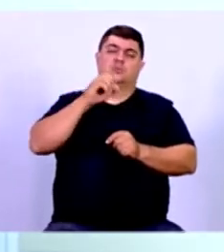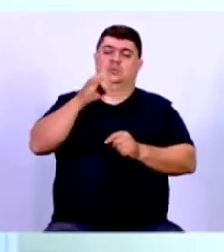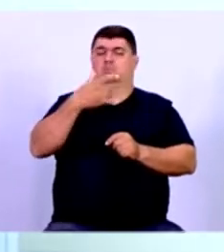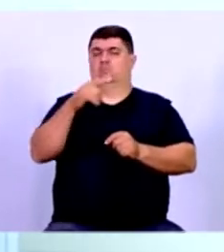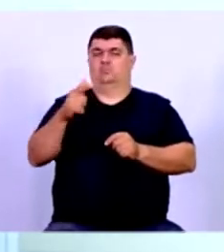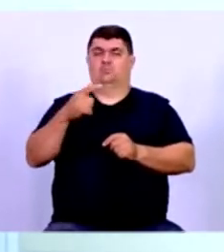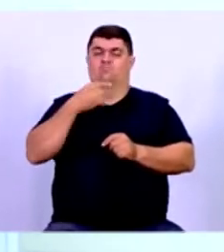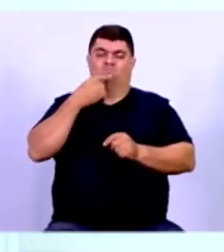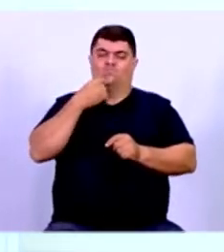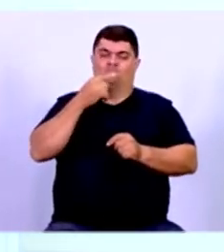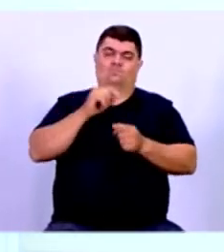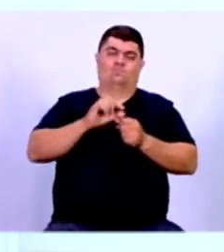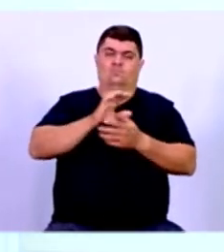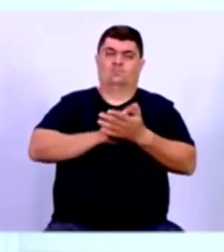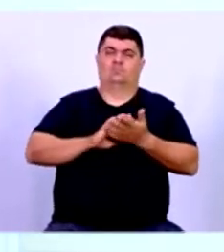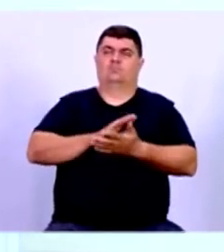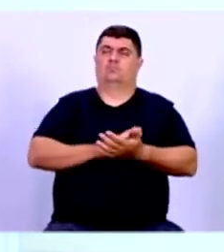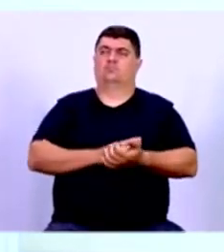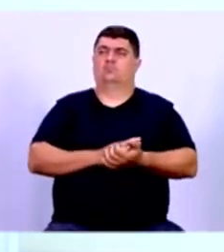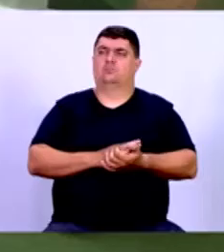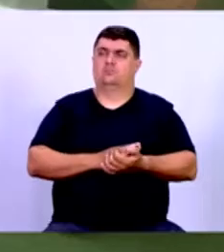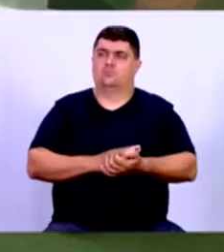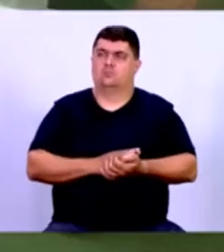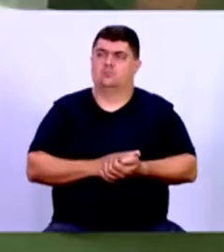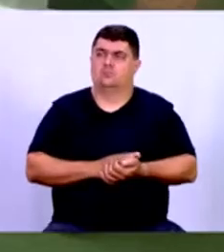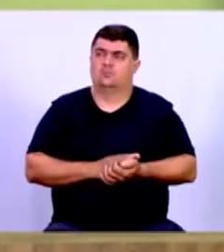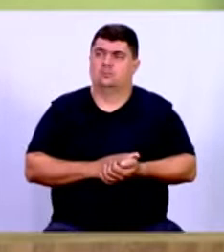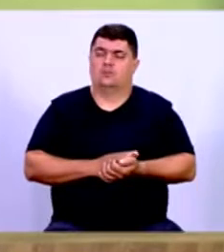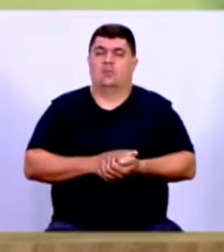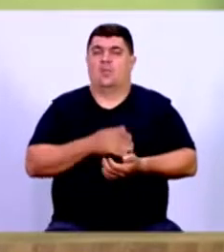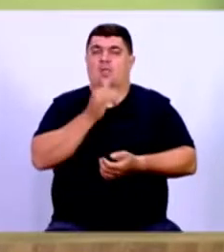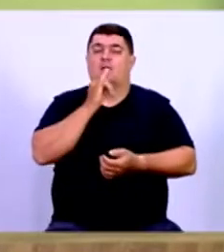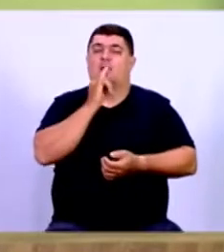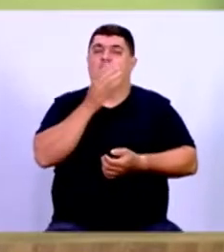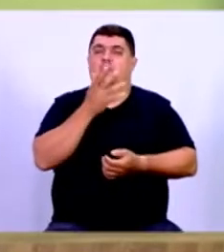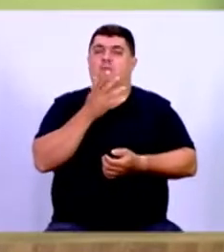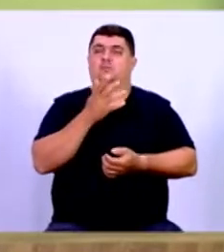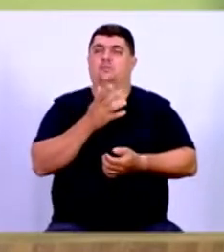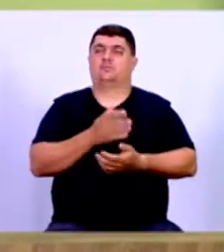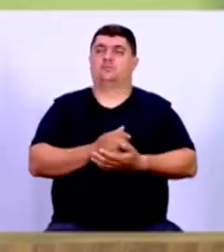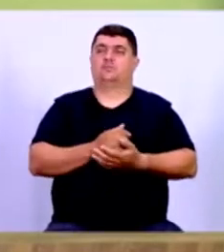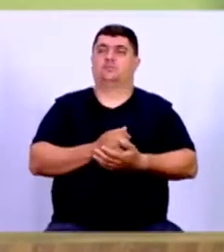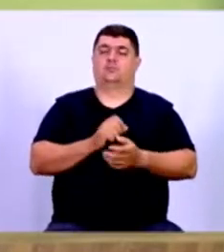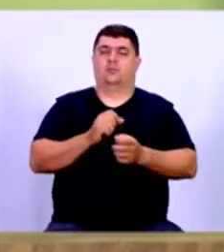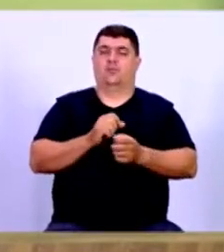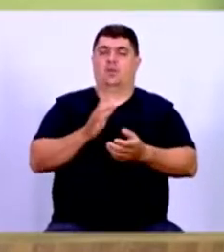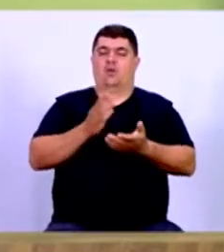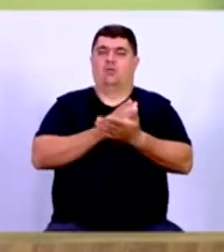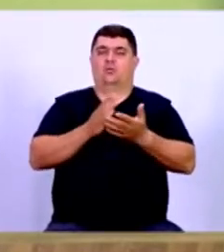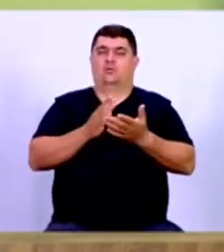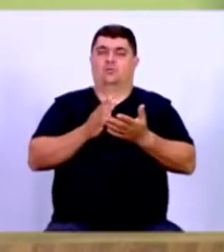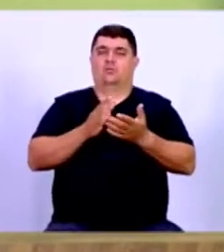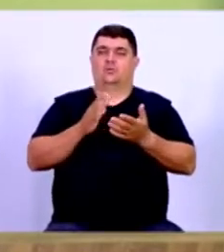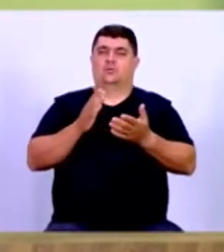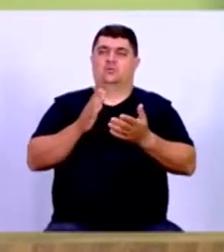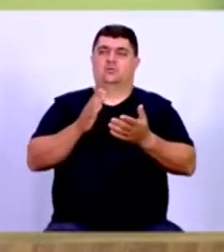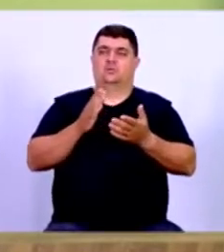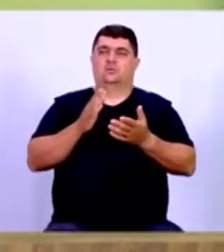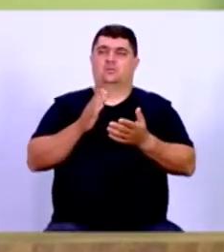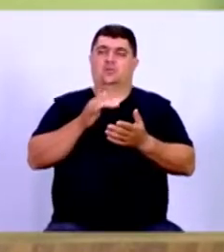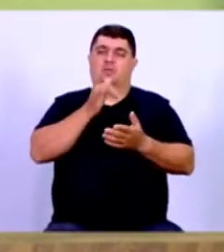o estágio não será realizado nessa instituição. Mais ou menos exemplificando aí, abriu um processo seletivo, digamos,